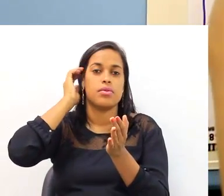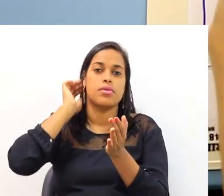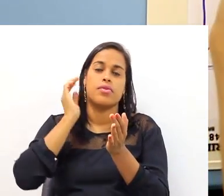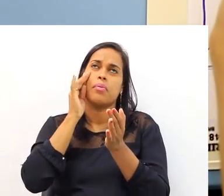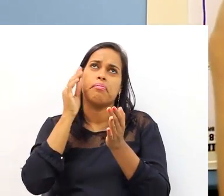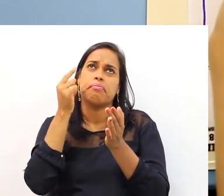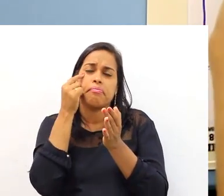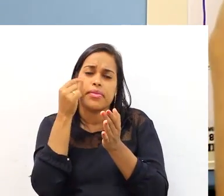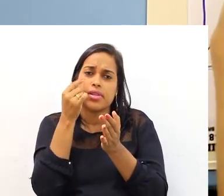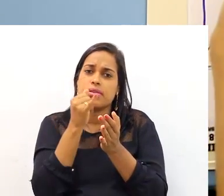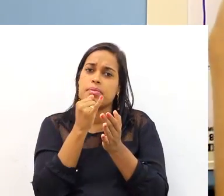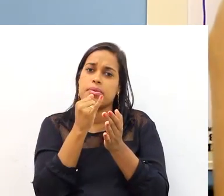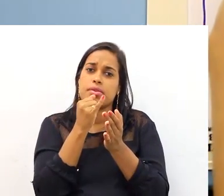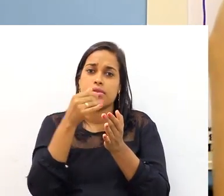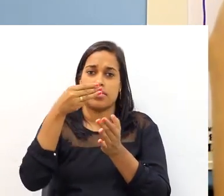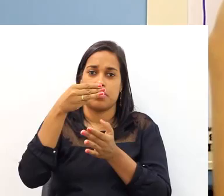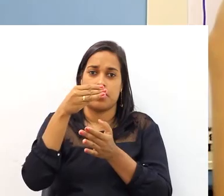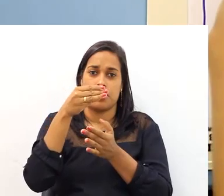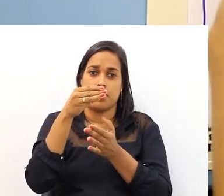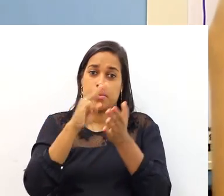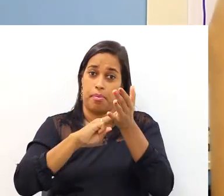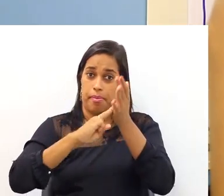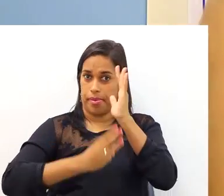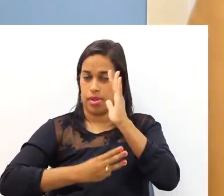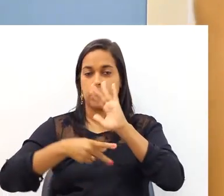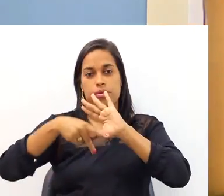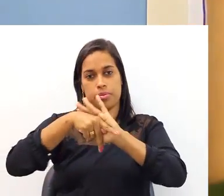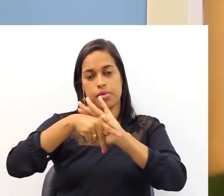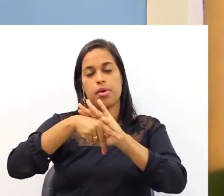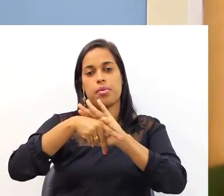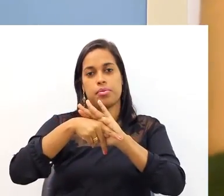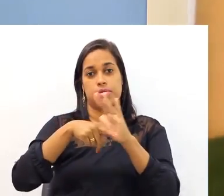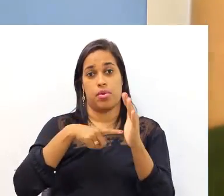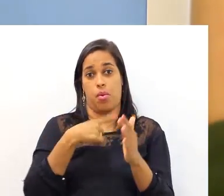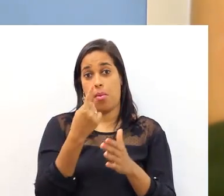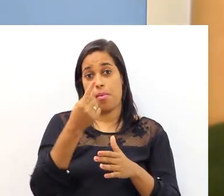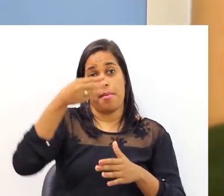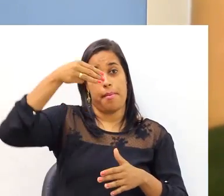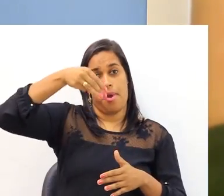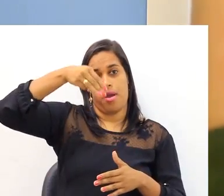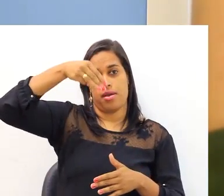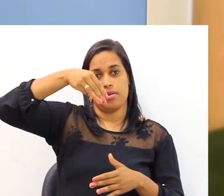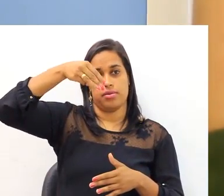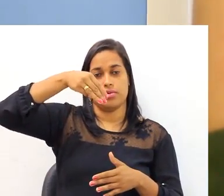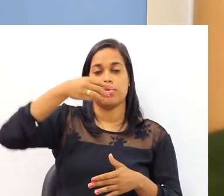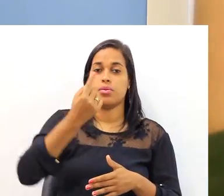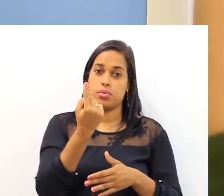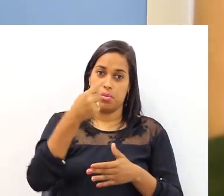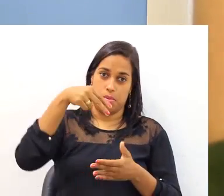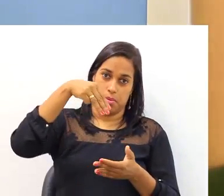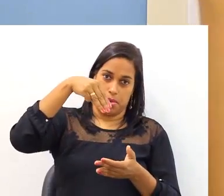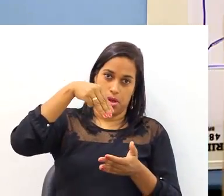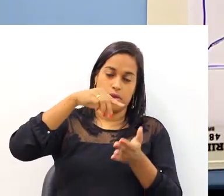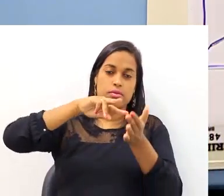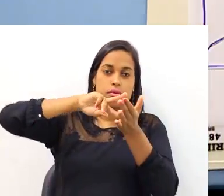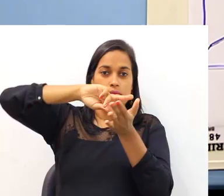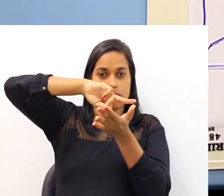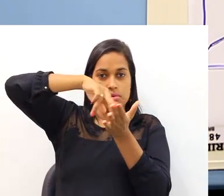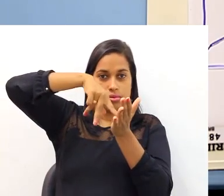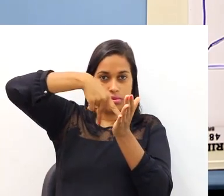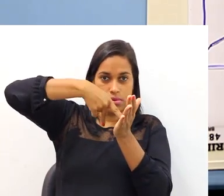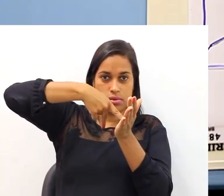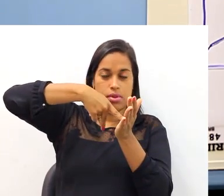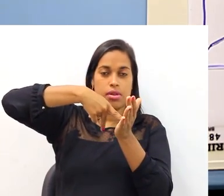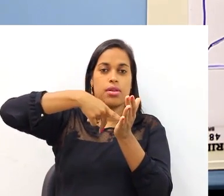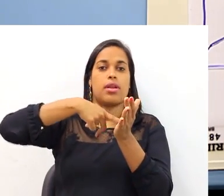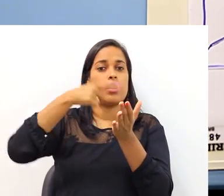basear, vou utilizar o metro como a minha unidade básica. Eu tenho 1 metro aqui, marquei aqui com o meu compasso. Eu venho